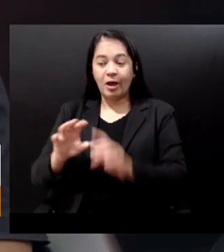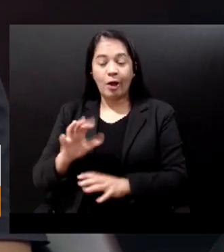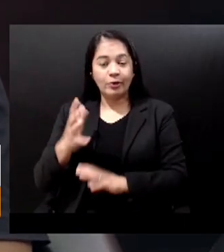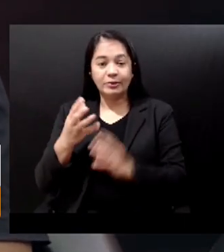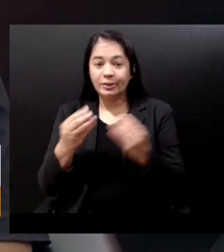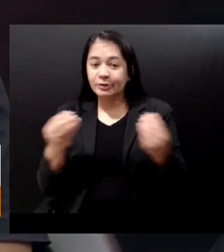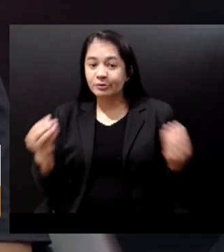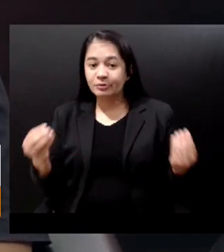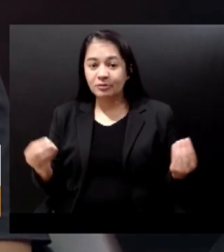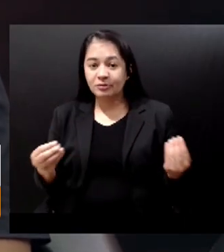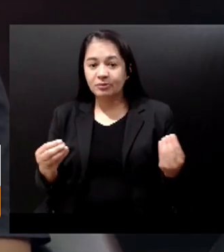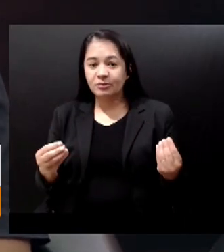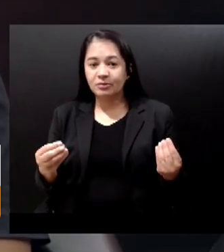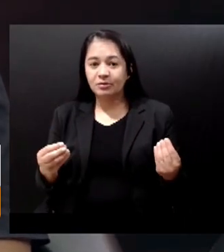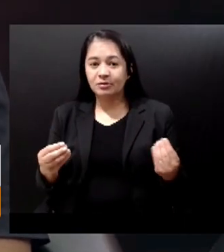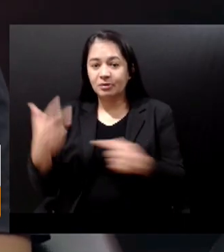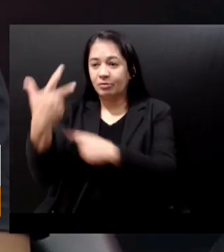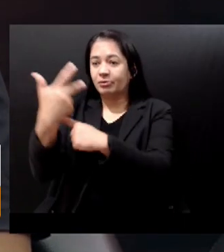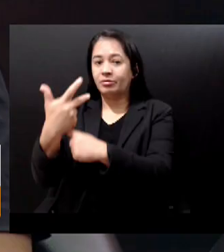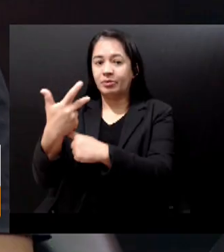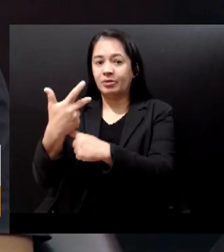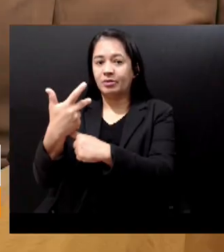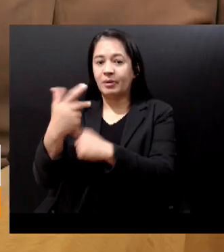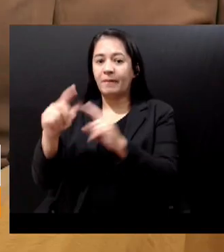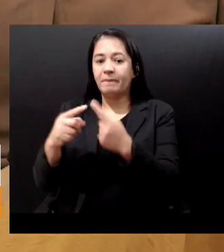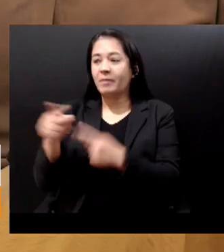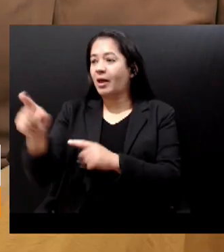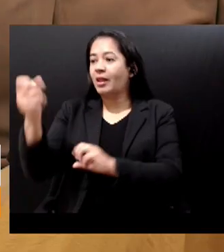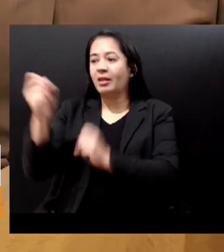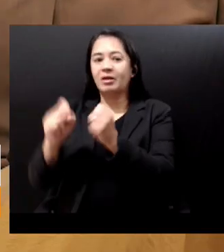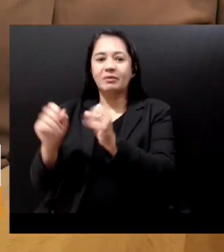câmera, às vezes nem na academia fica. Uau, Então, olha